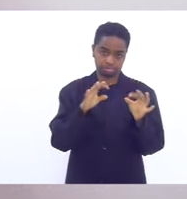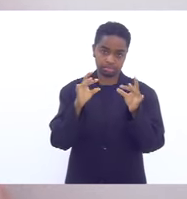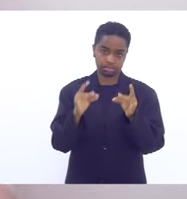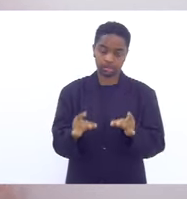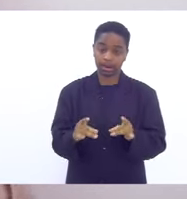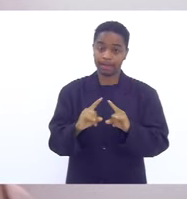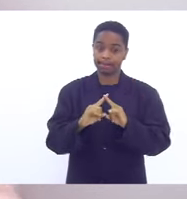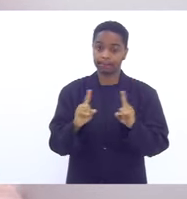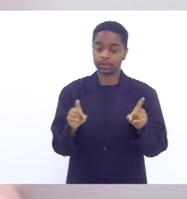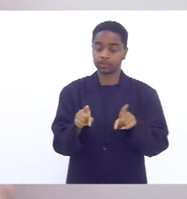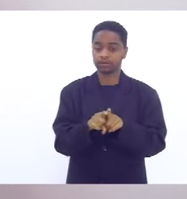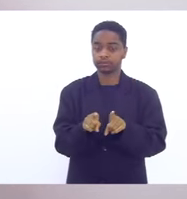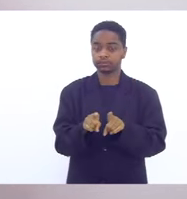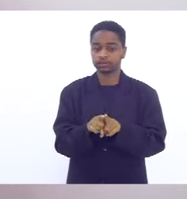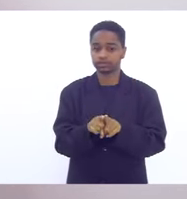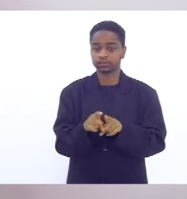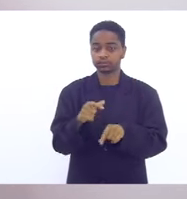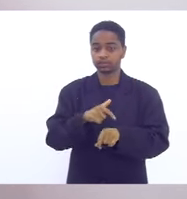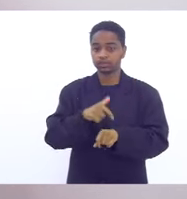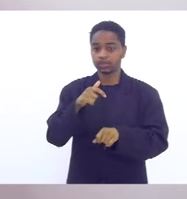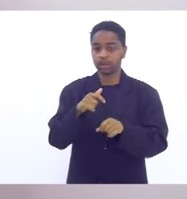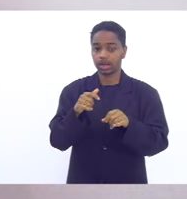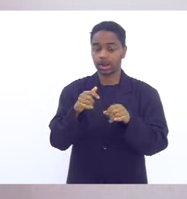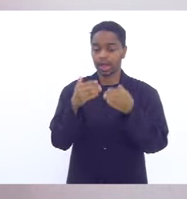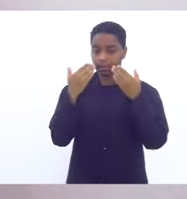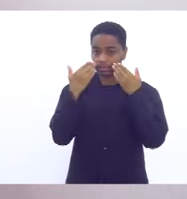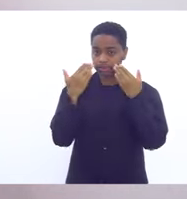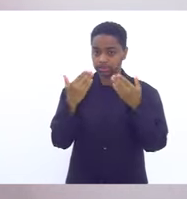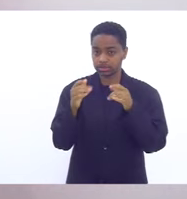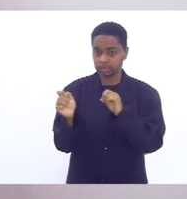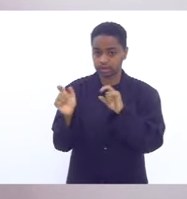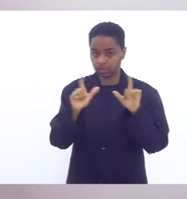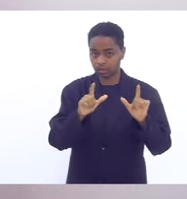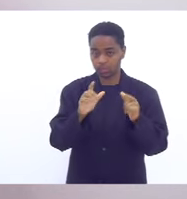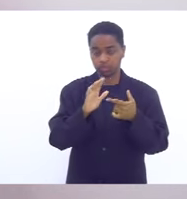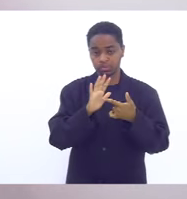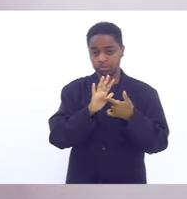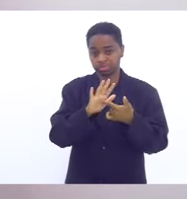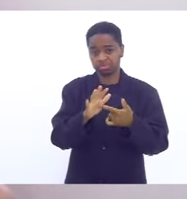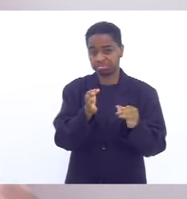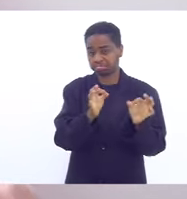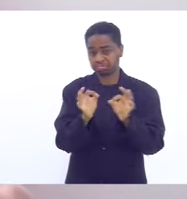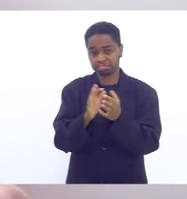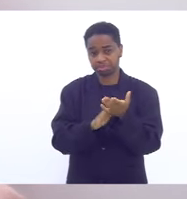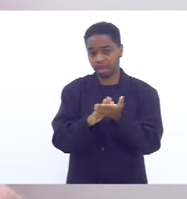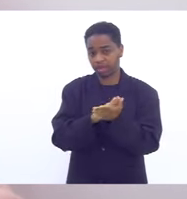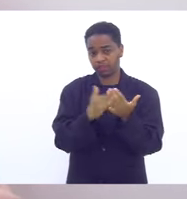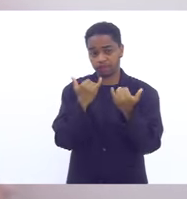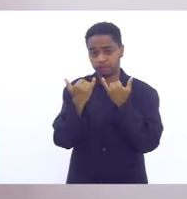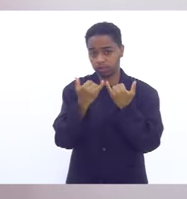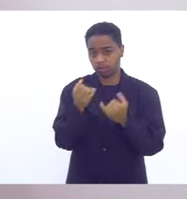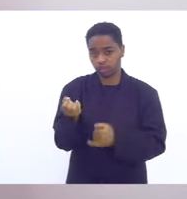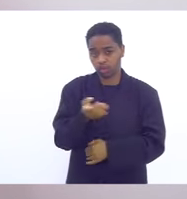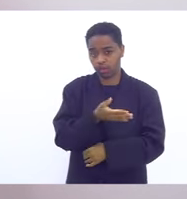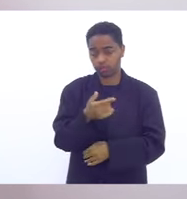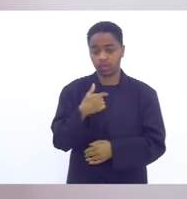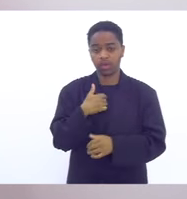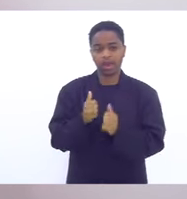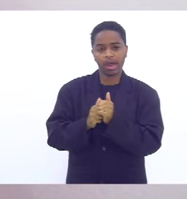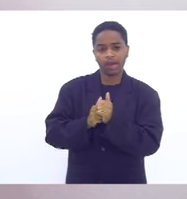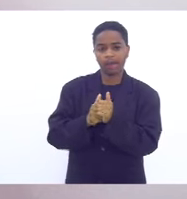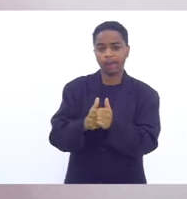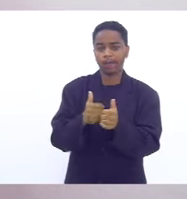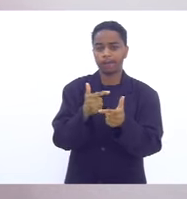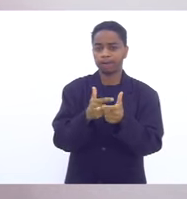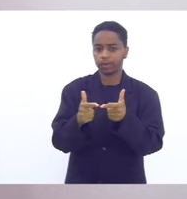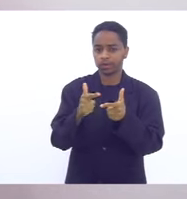mas também na sua apresentação não nos trouxe elementos novos. E eu venho acompanhando esse problema,